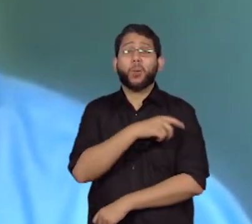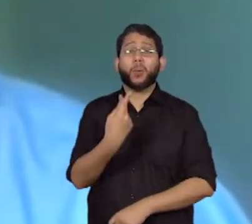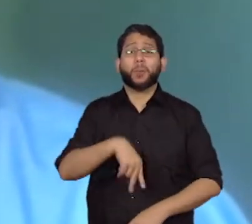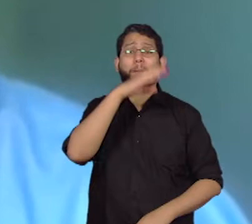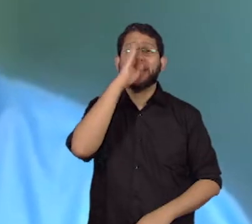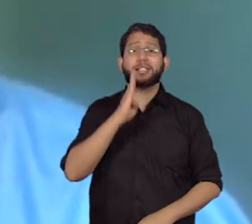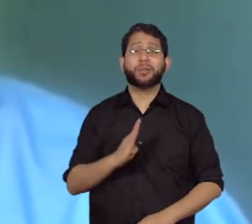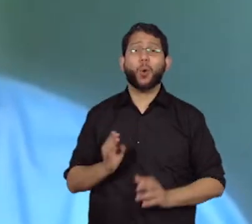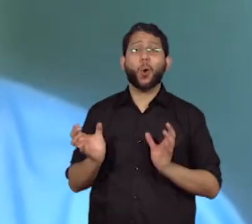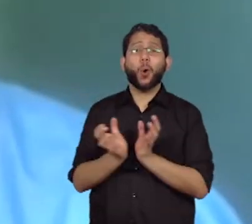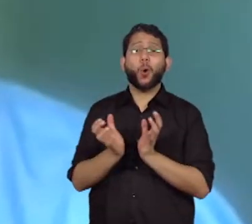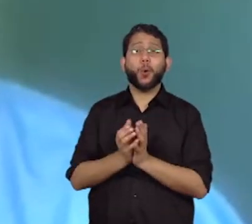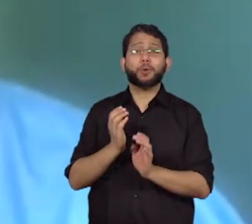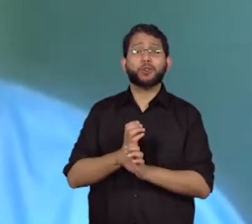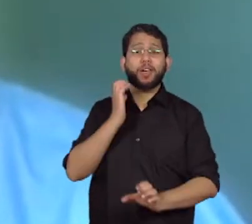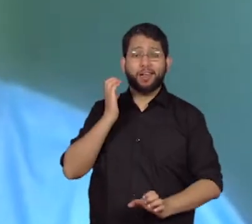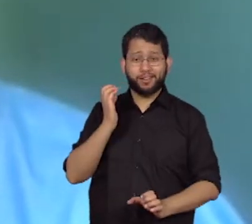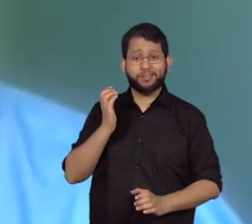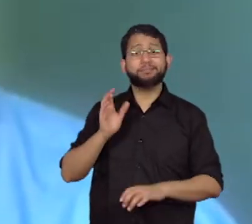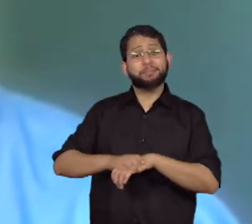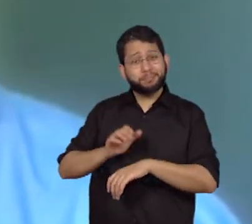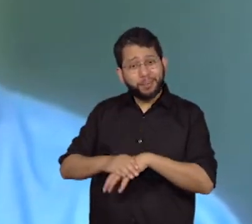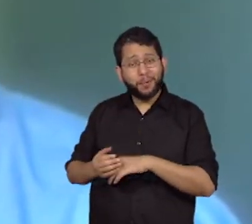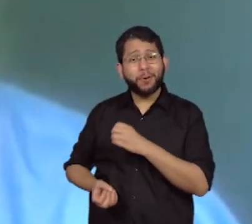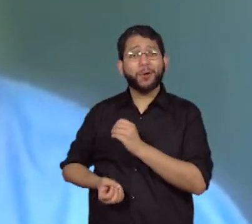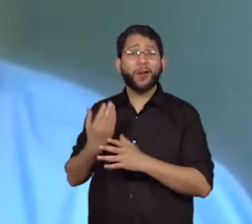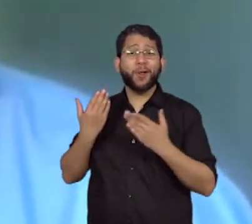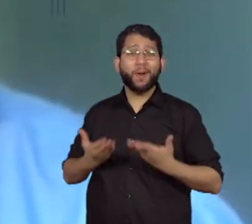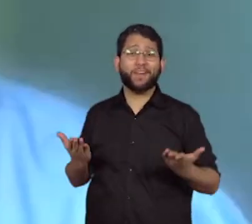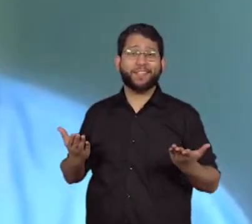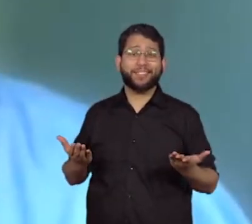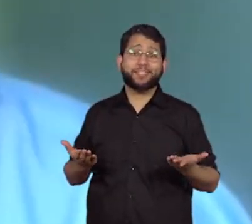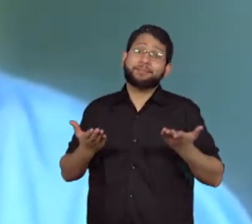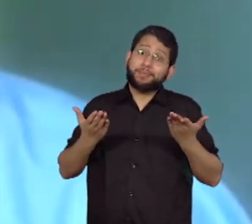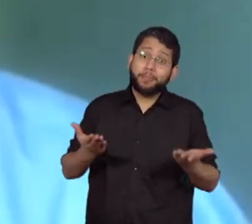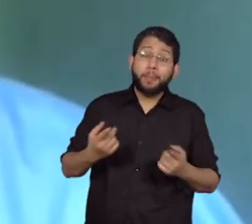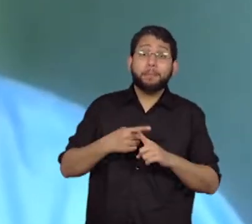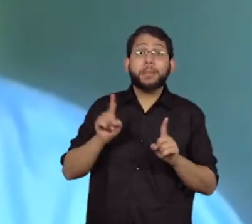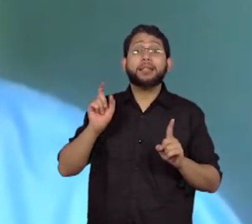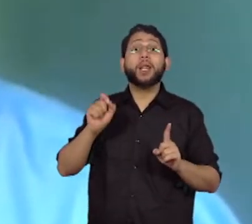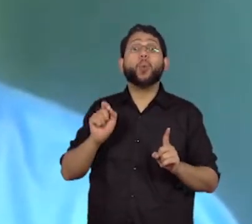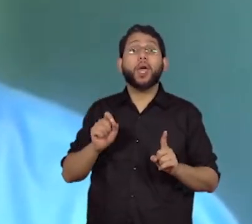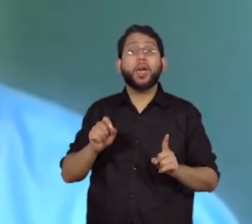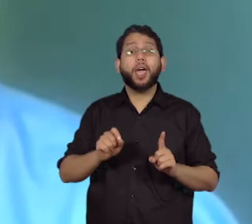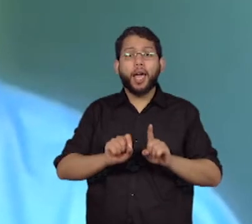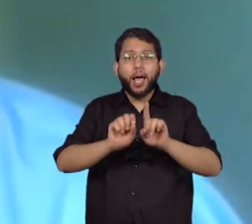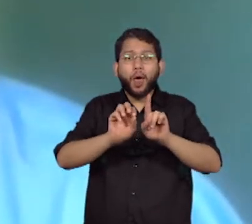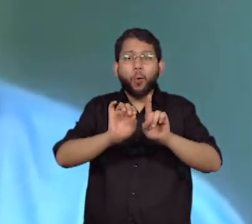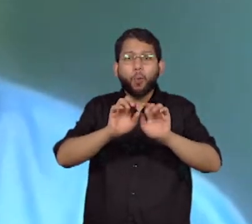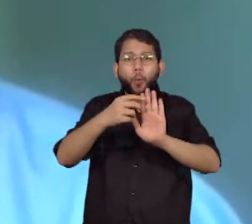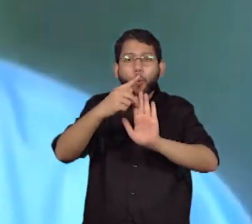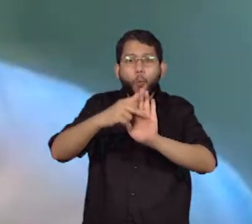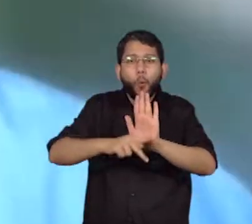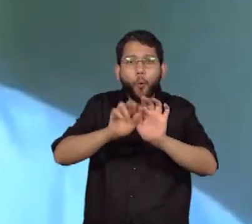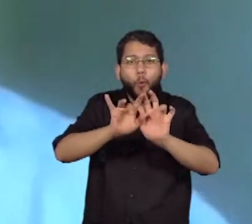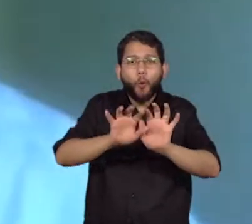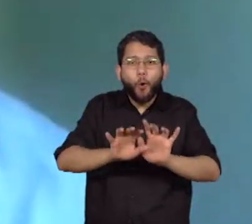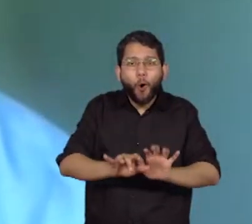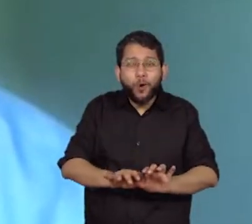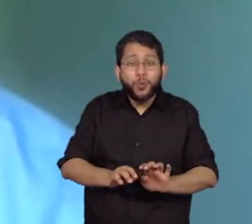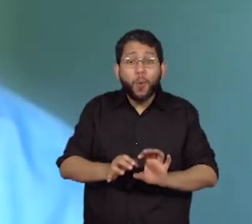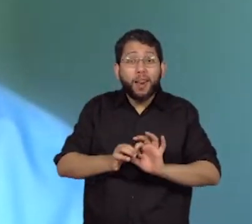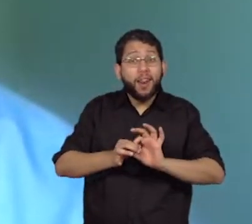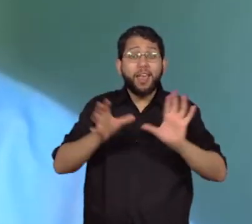essa linguagem de programação para a Petrobras. Só que eles tornaram esse código público, aberto. Então,